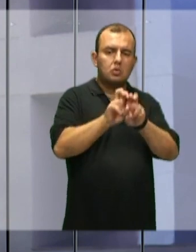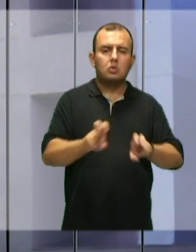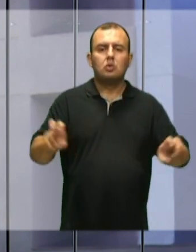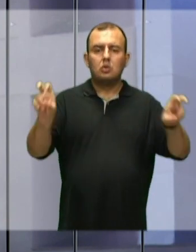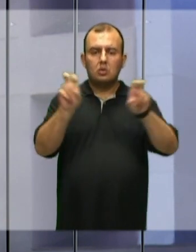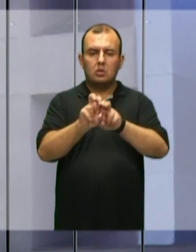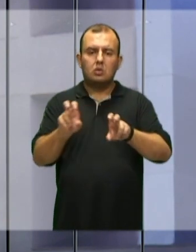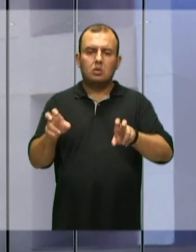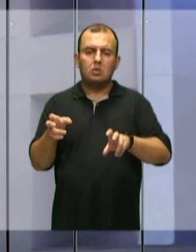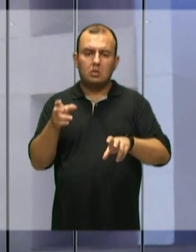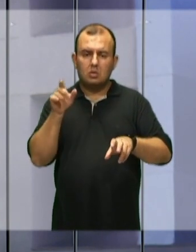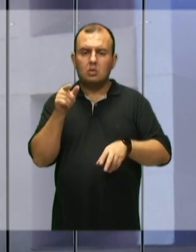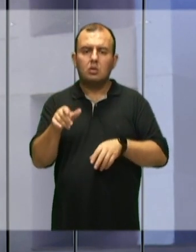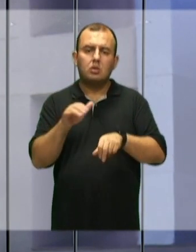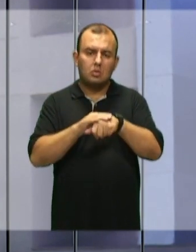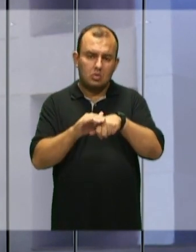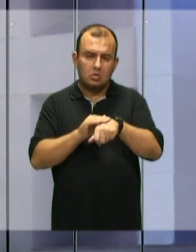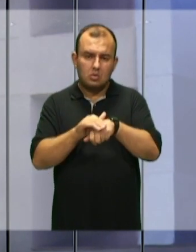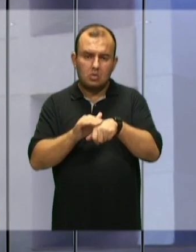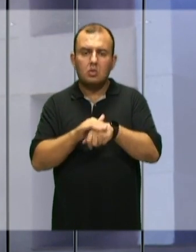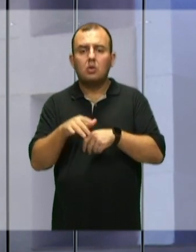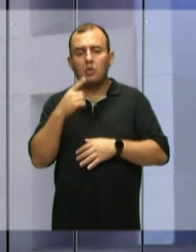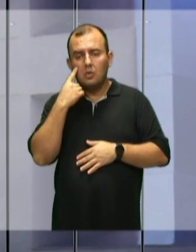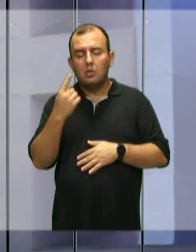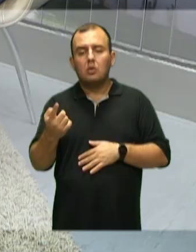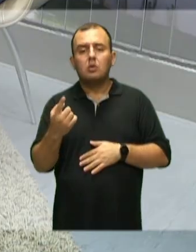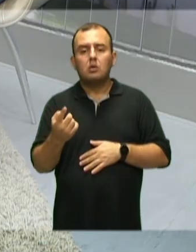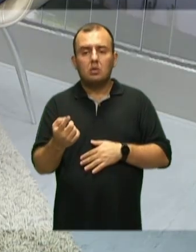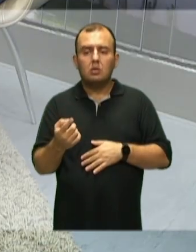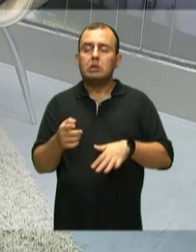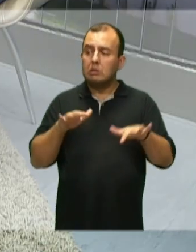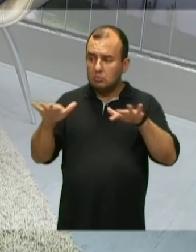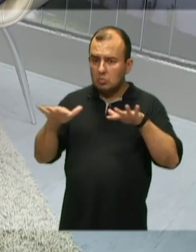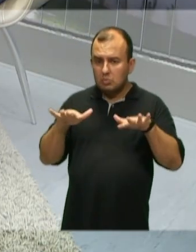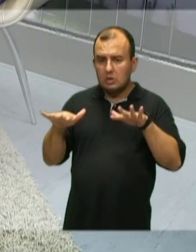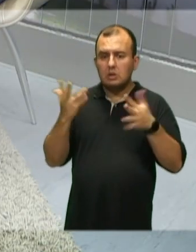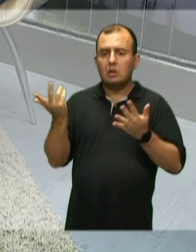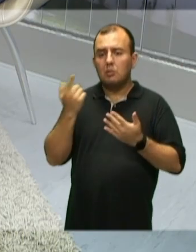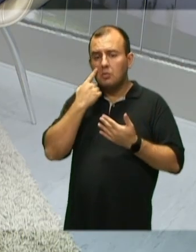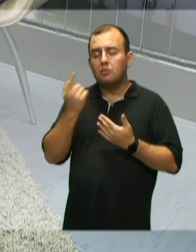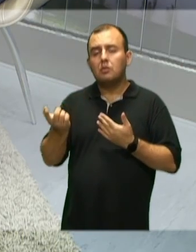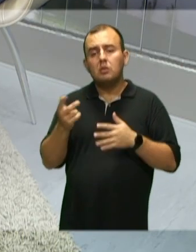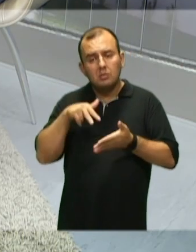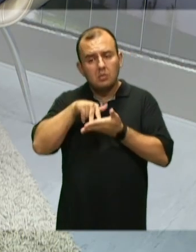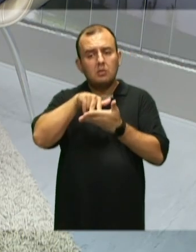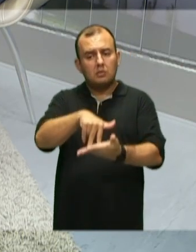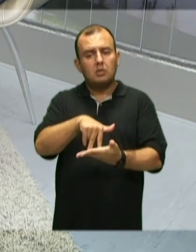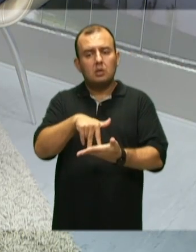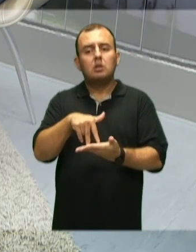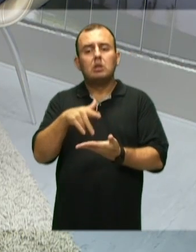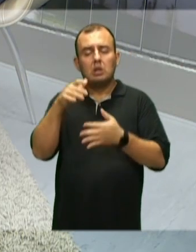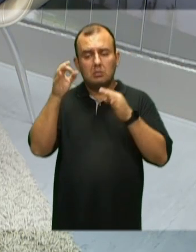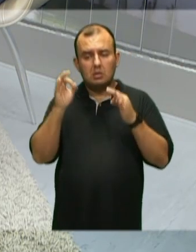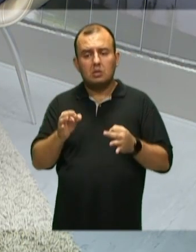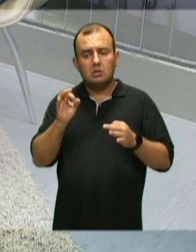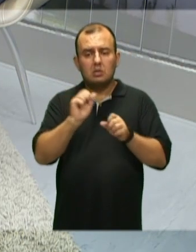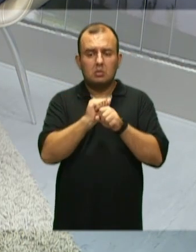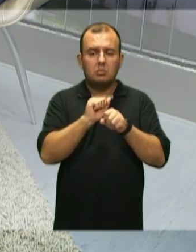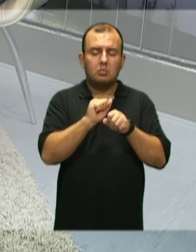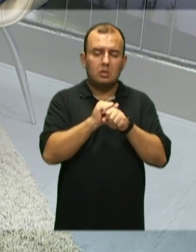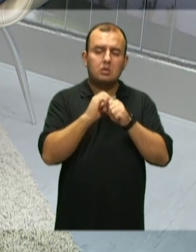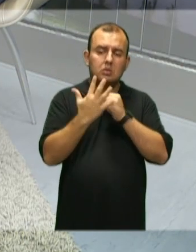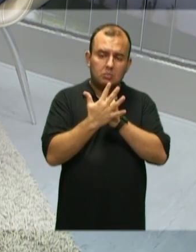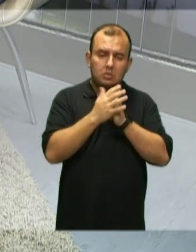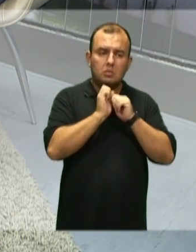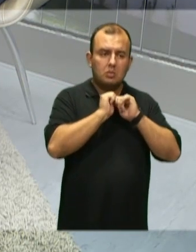shoppings é na entrada de shopping mesmo parando as pessoas Olha a cidade é tem que estar mobilizada no enfrentamento dessa epidemia de dengue e hoje